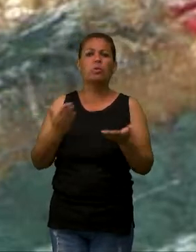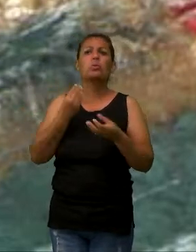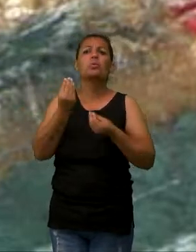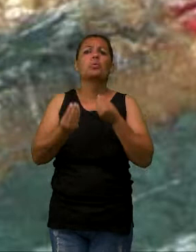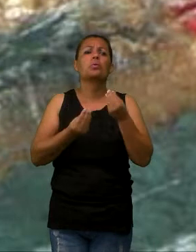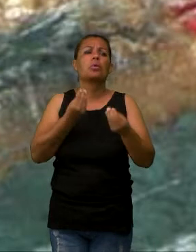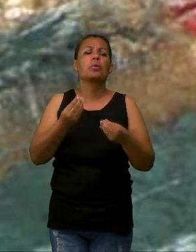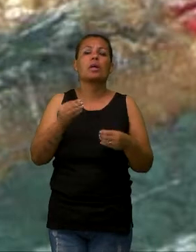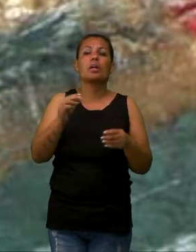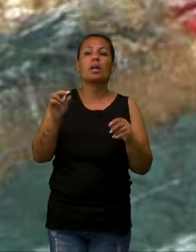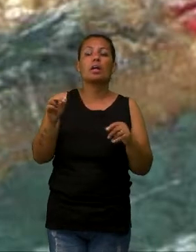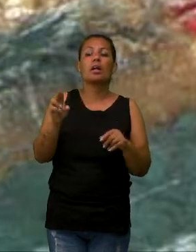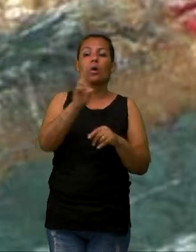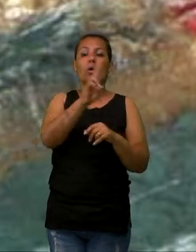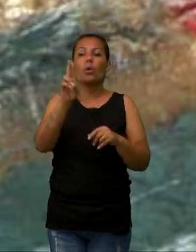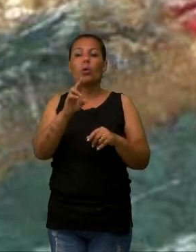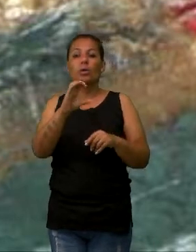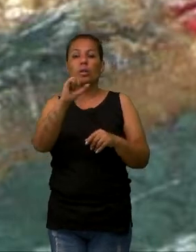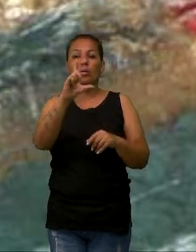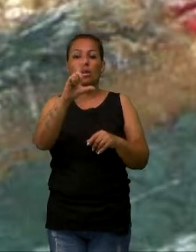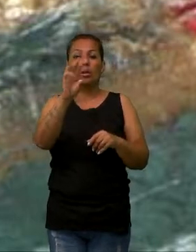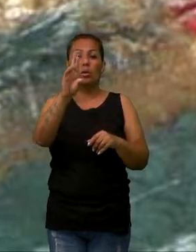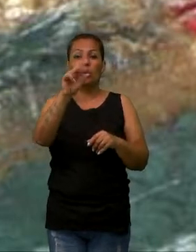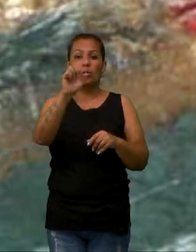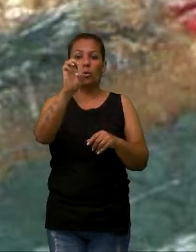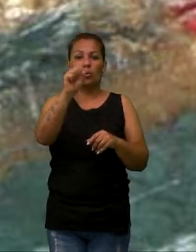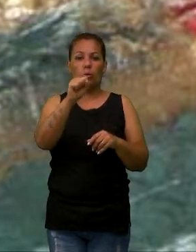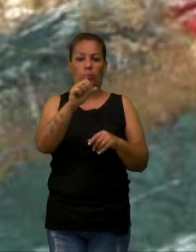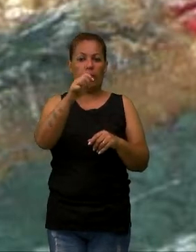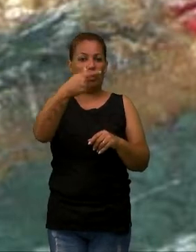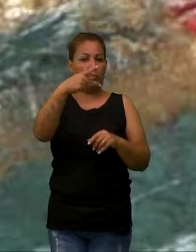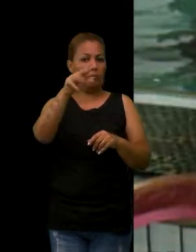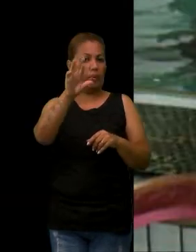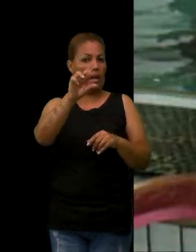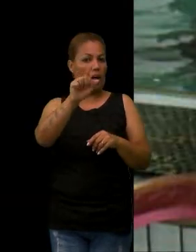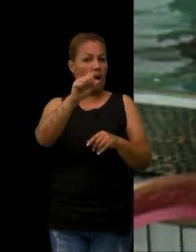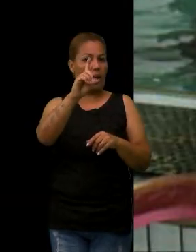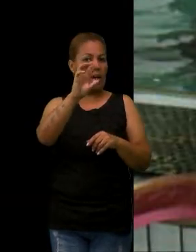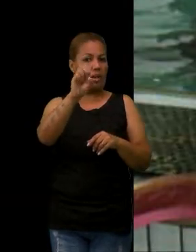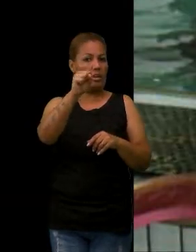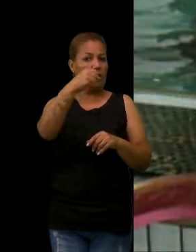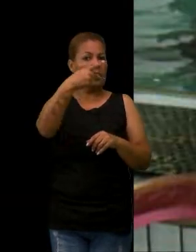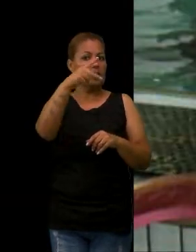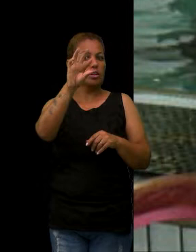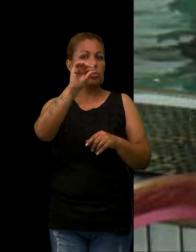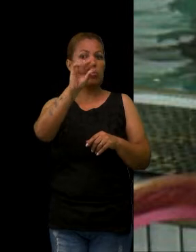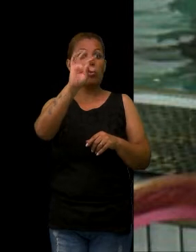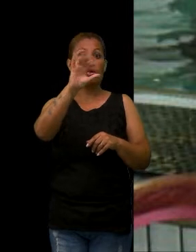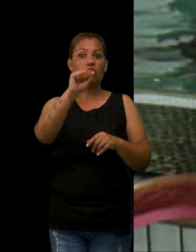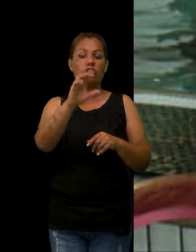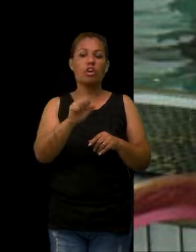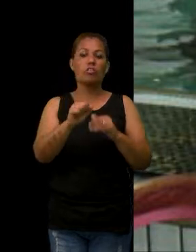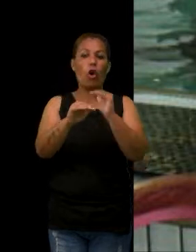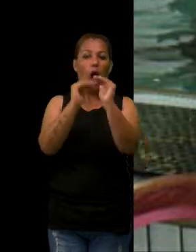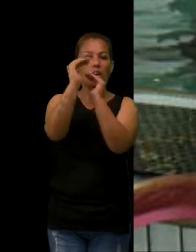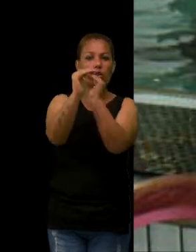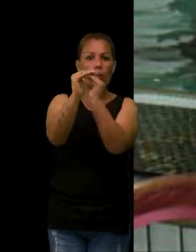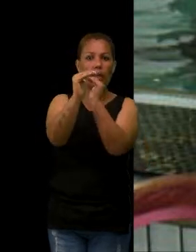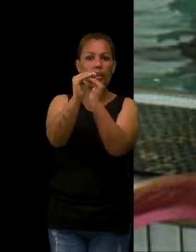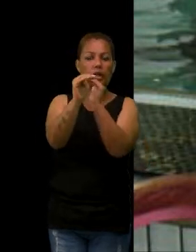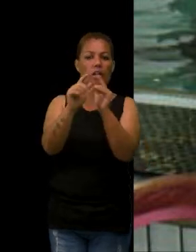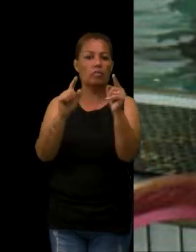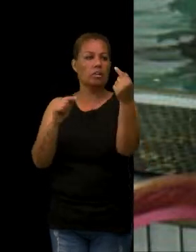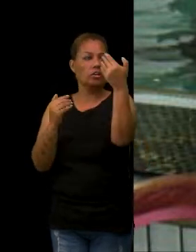que é o nome do clube que clube para desportivo superação tá esse é o nome que a pessoa vai chegar lá na guarapiranga